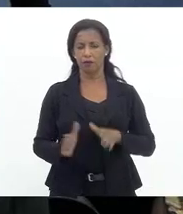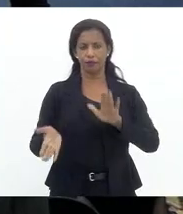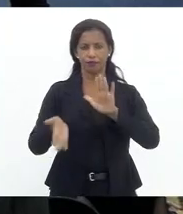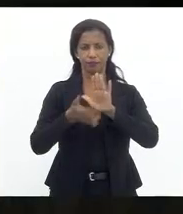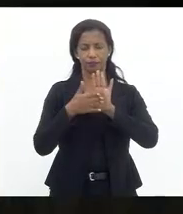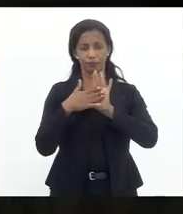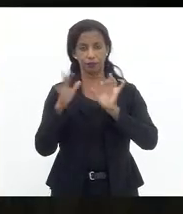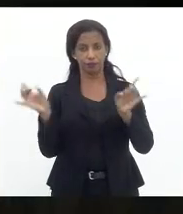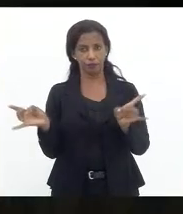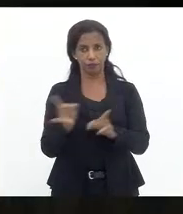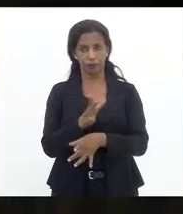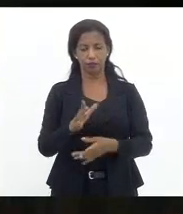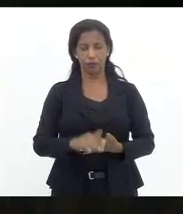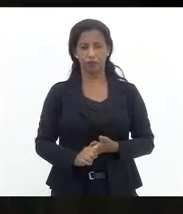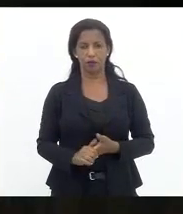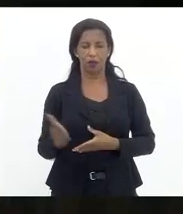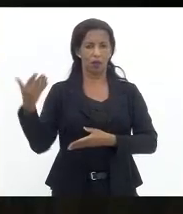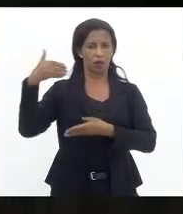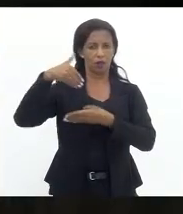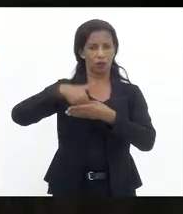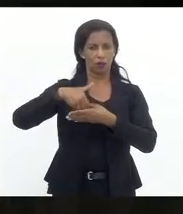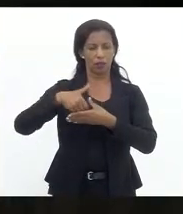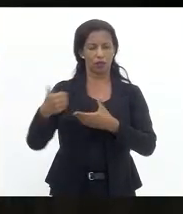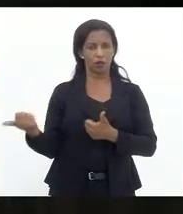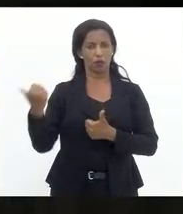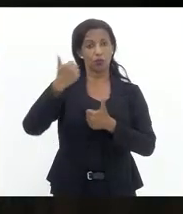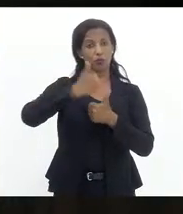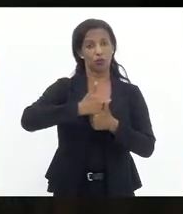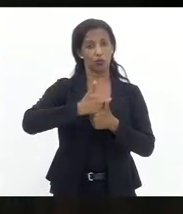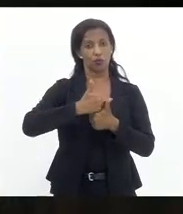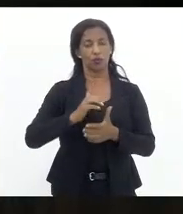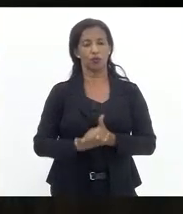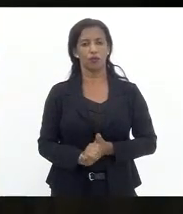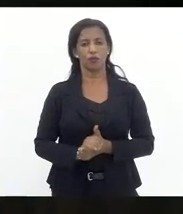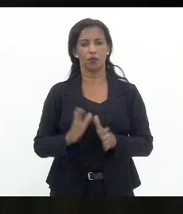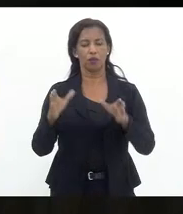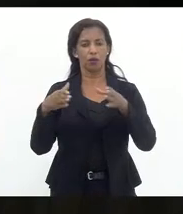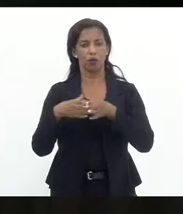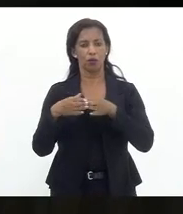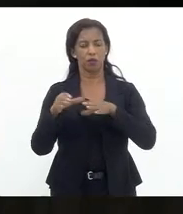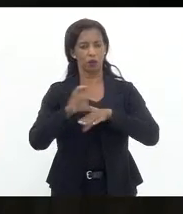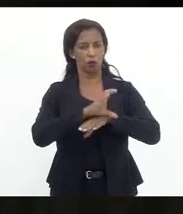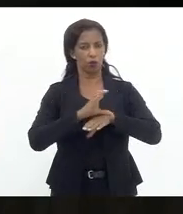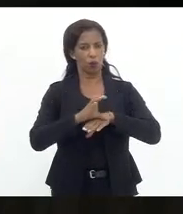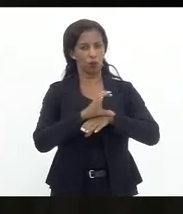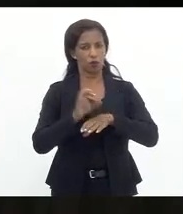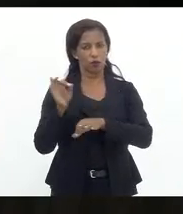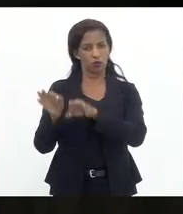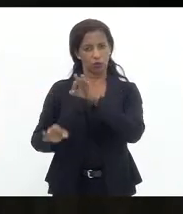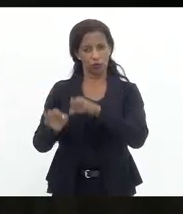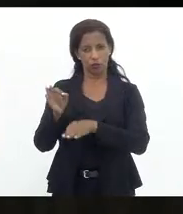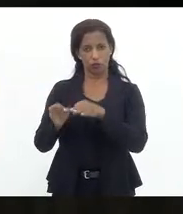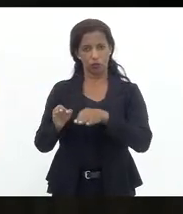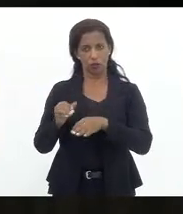Pareceres emitidos em votação substitutivo da Comissão de Constituição e Justiça. Senhores que